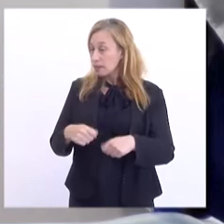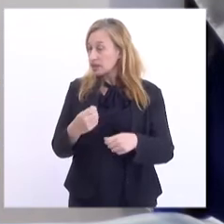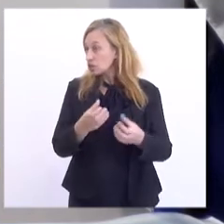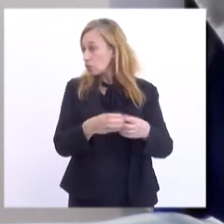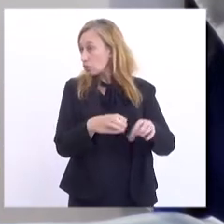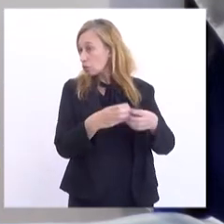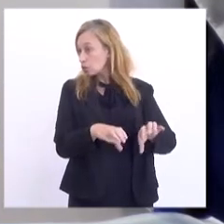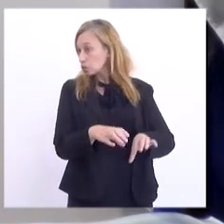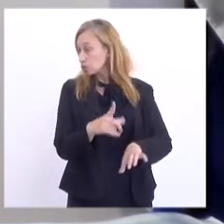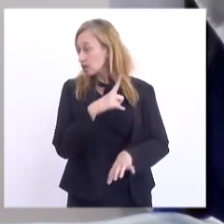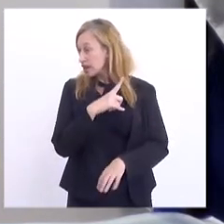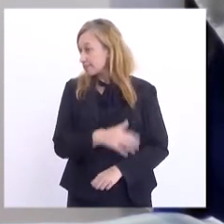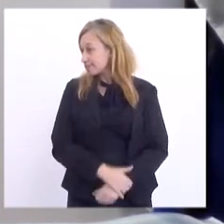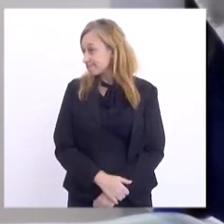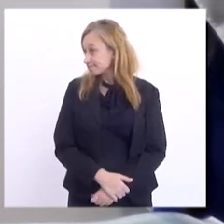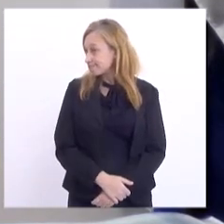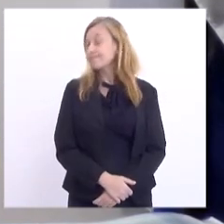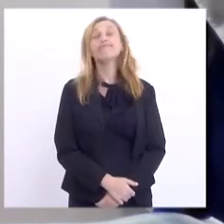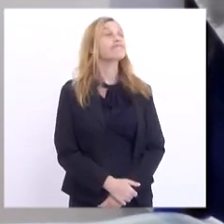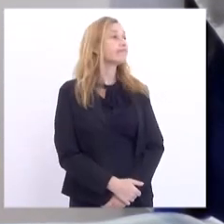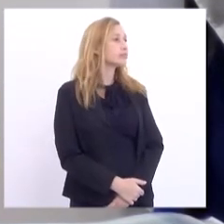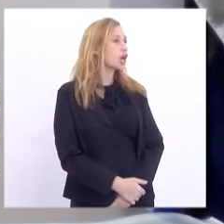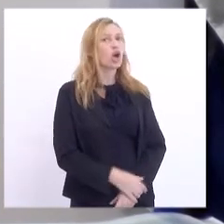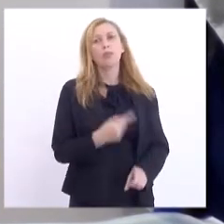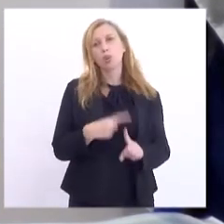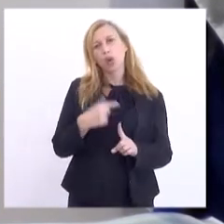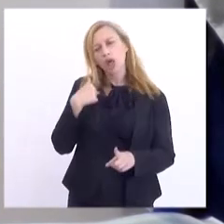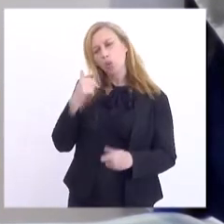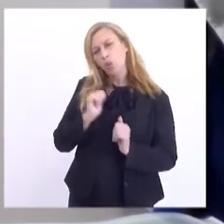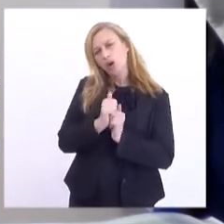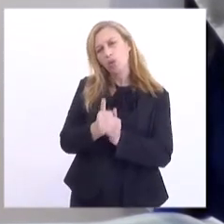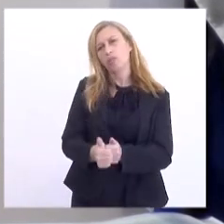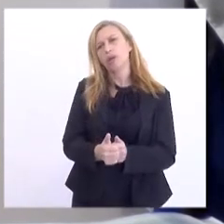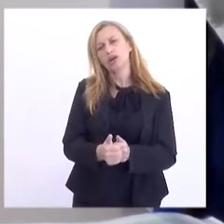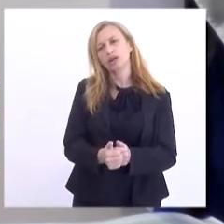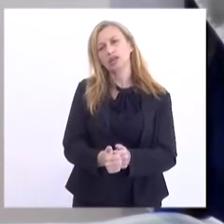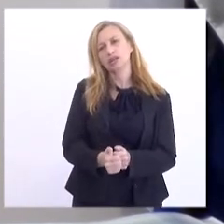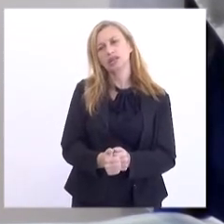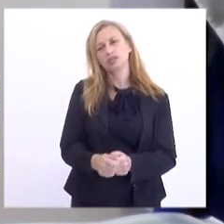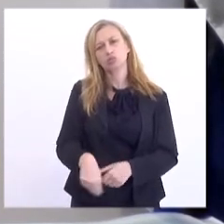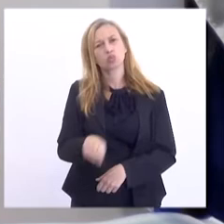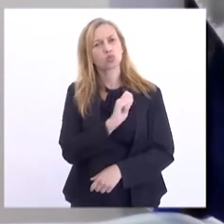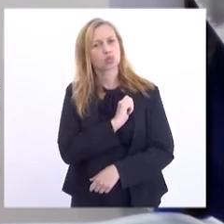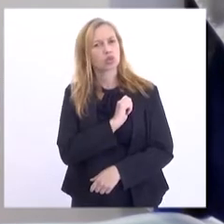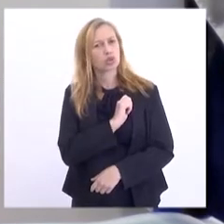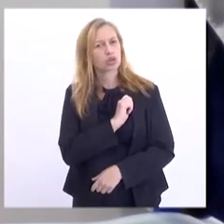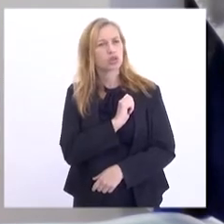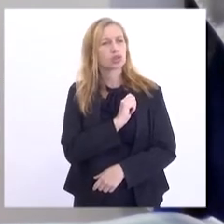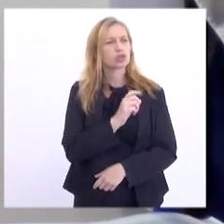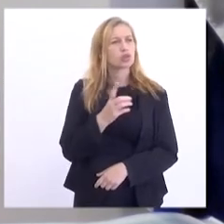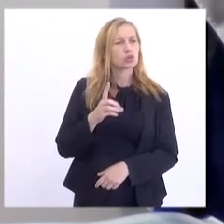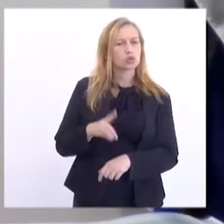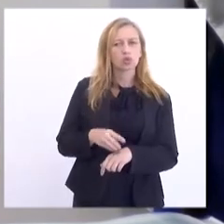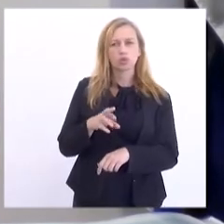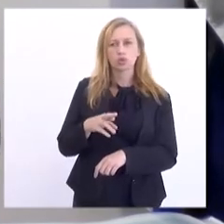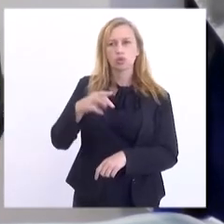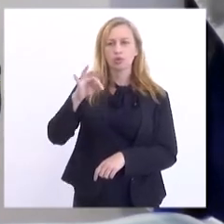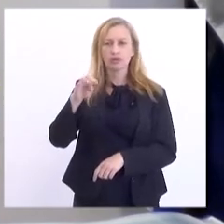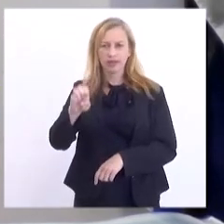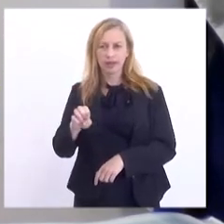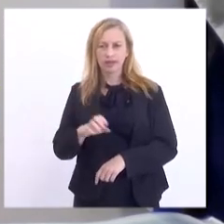concurso público porque o acompanhe isso no regime de recuperação fiscal da tomates